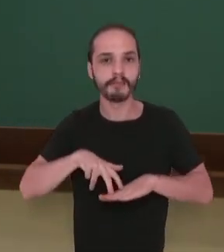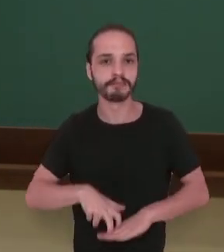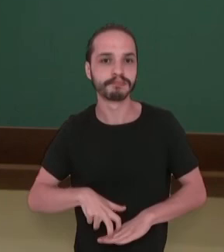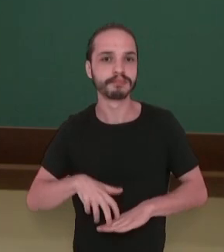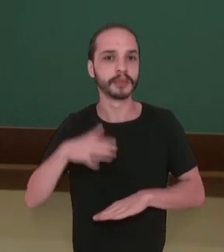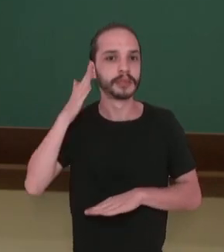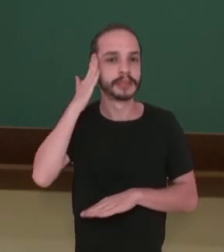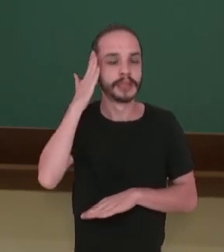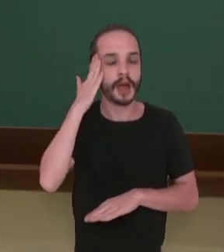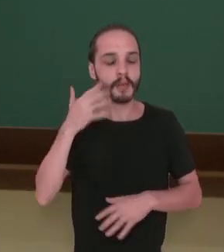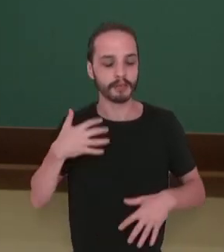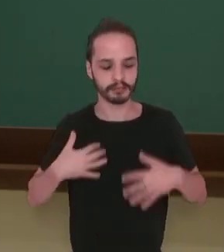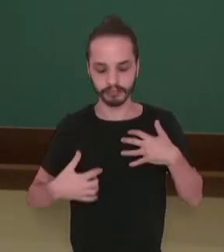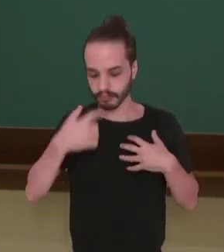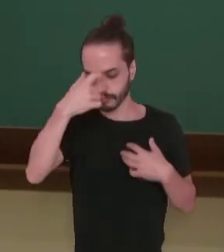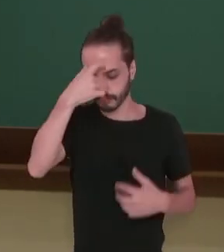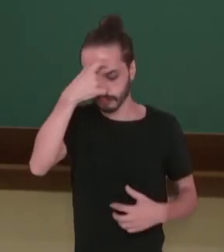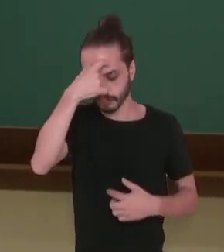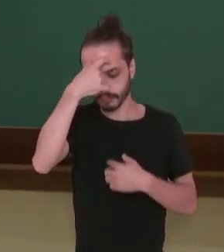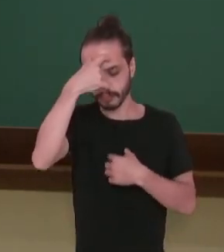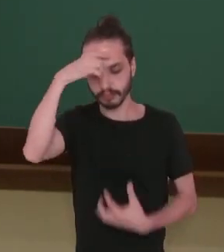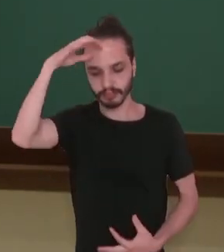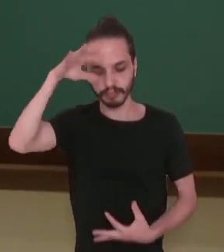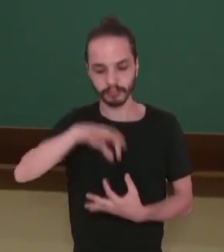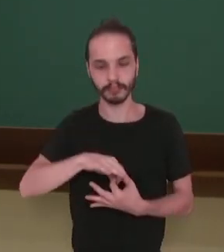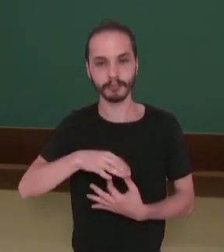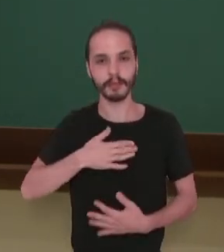tendo consciência do que o seu